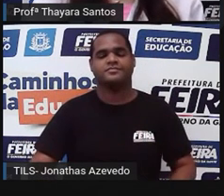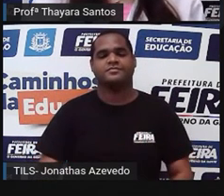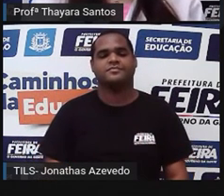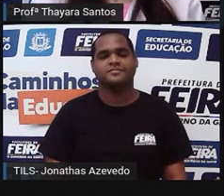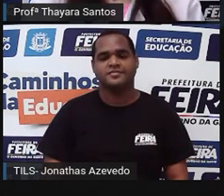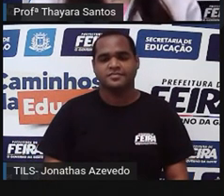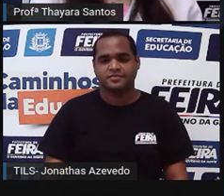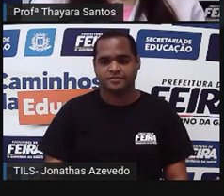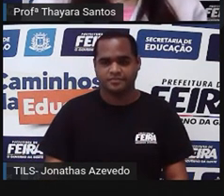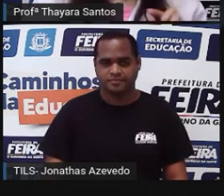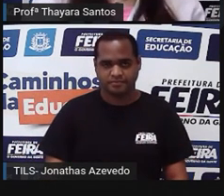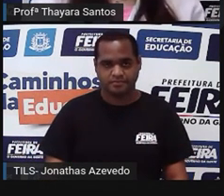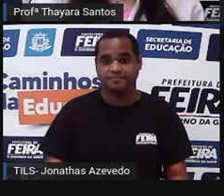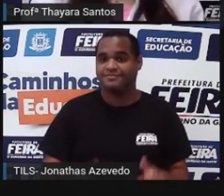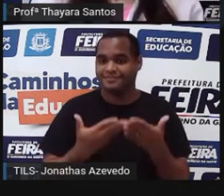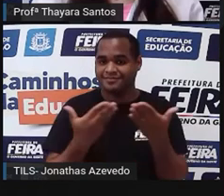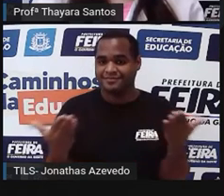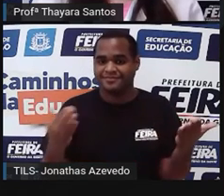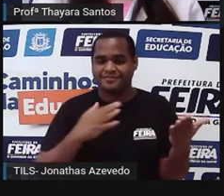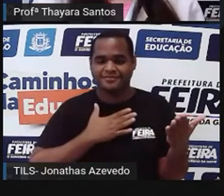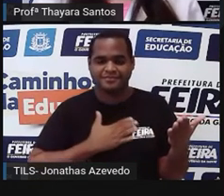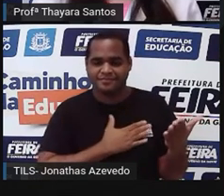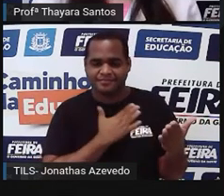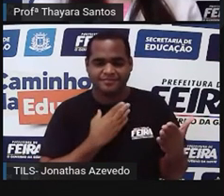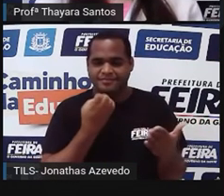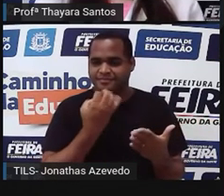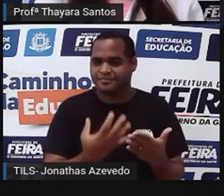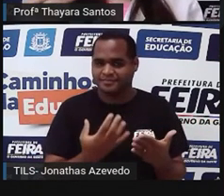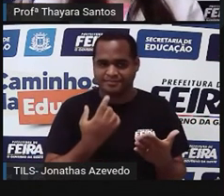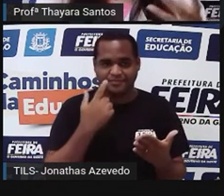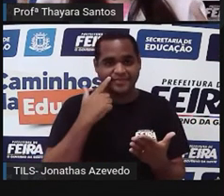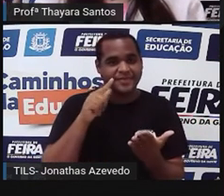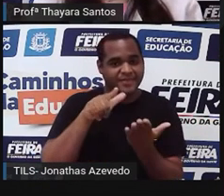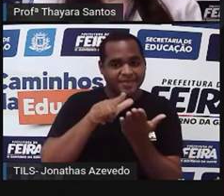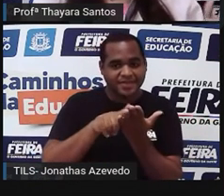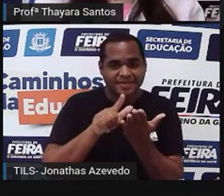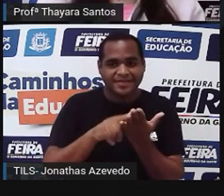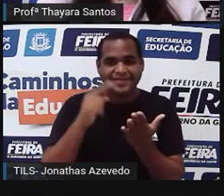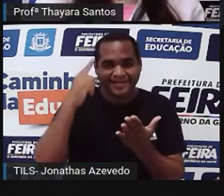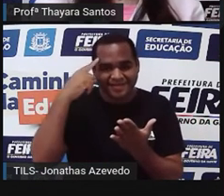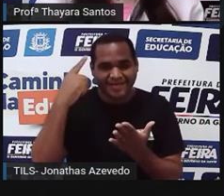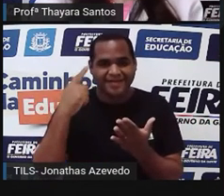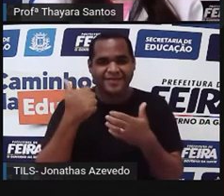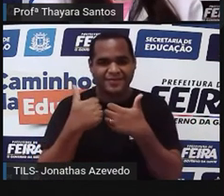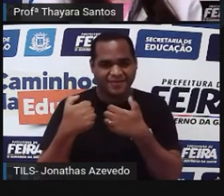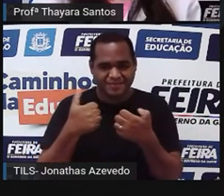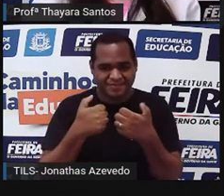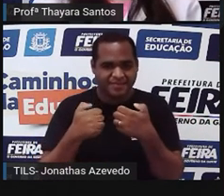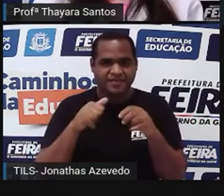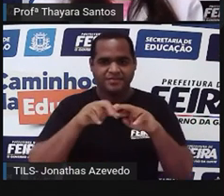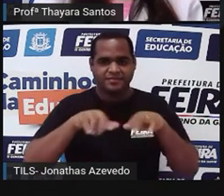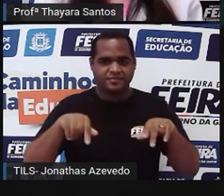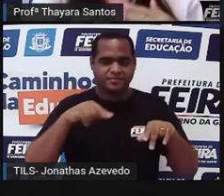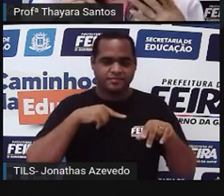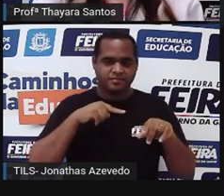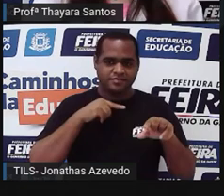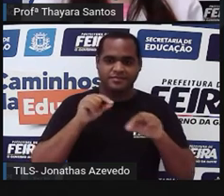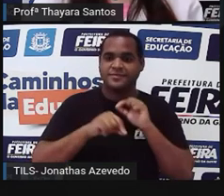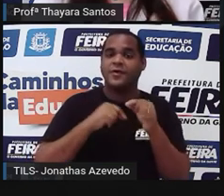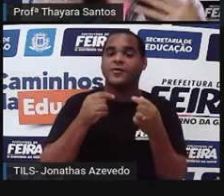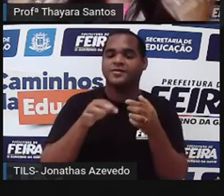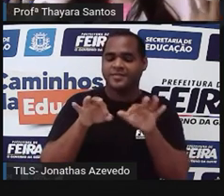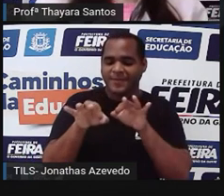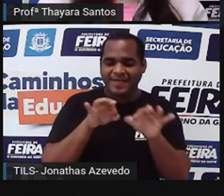Agora chegou a hora que eu sei que vocês mais gostam aí do outro lado, que é a hora da gente fazer o nosso joguinho, a nossa atividade. E hoje eu preparei um